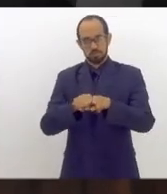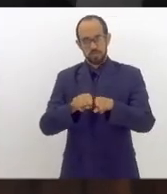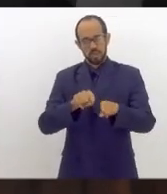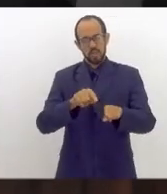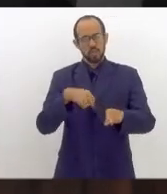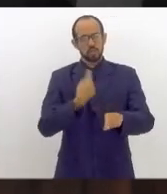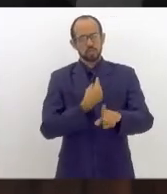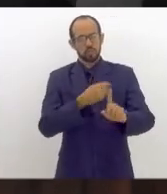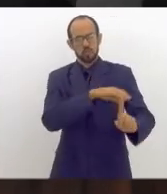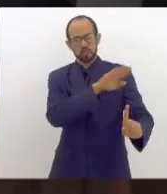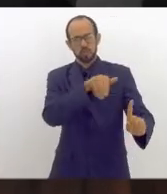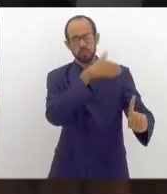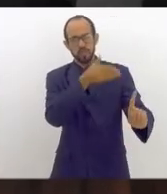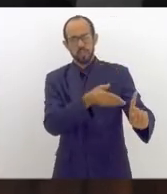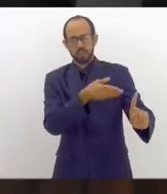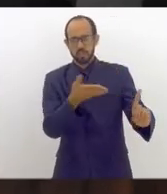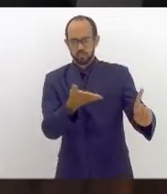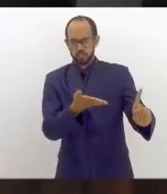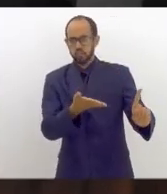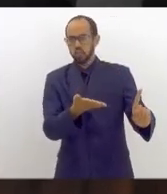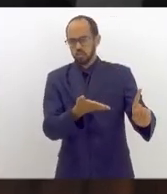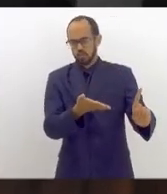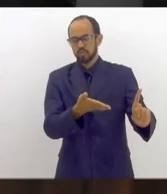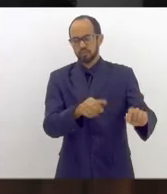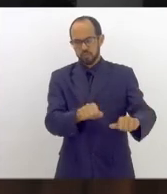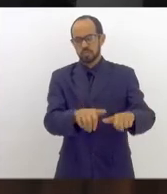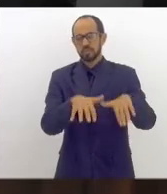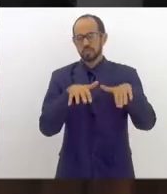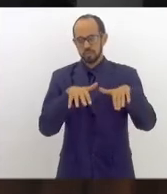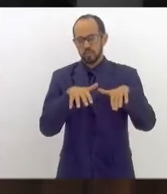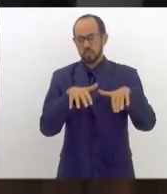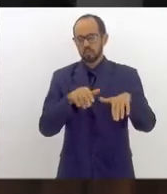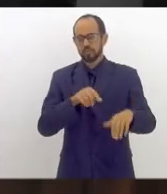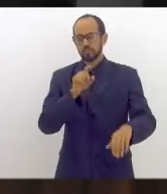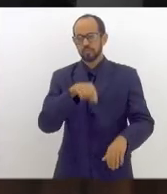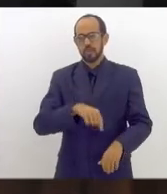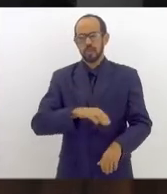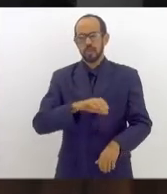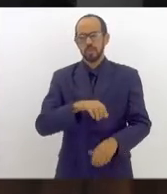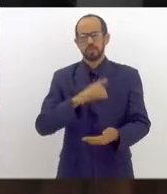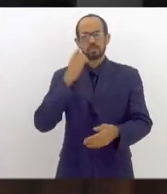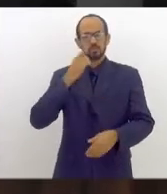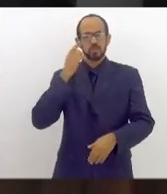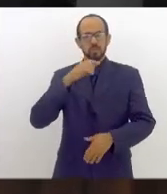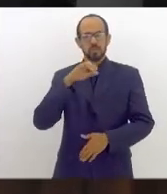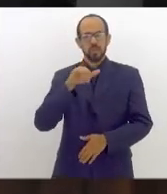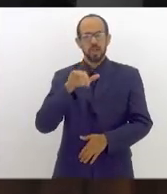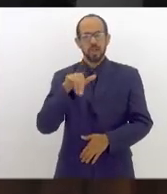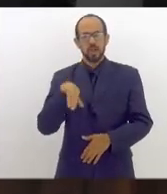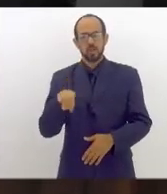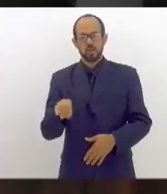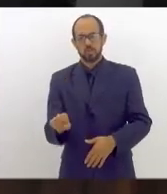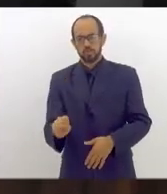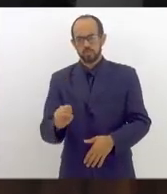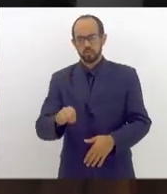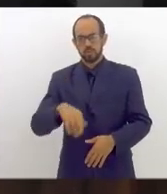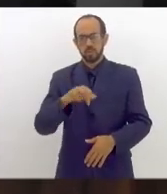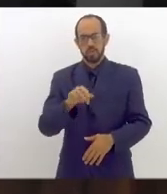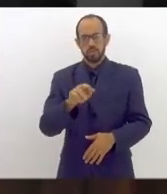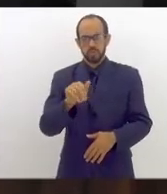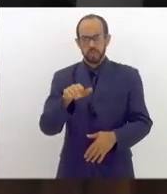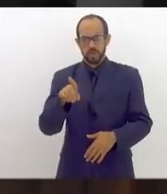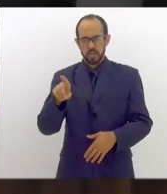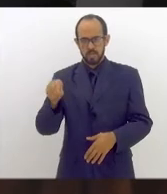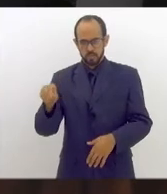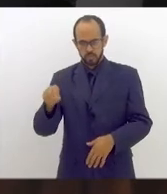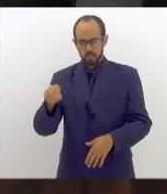homenageados nesta sessão solene os desembargadores Carlos Santos de Oliveira Fernando Antônio